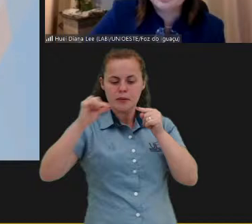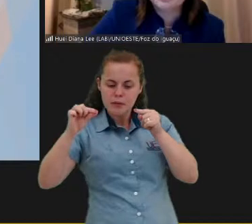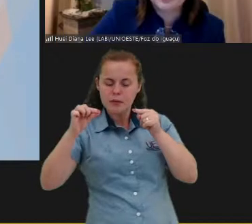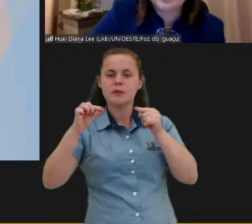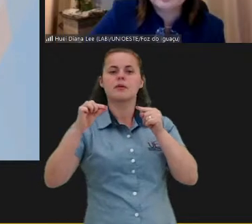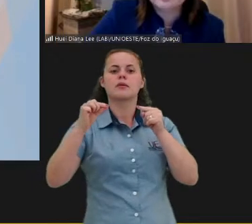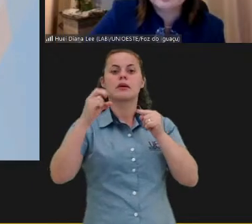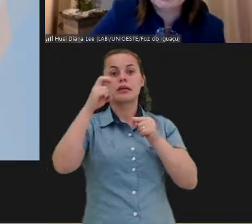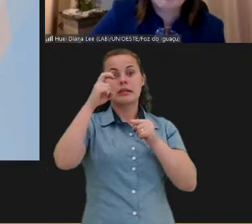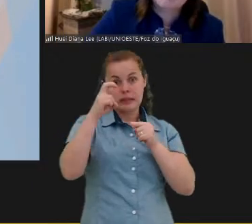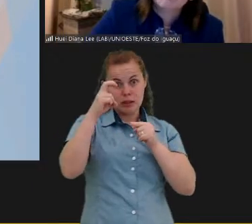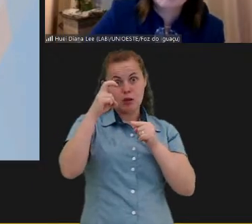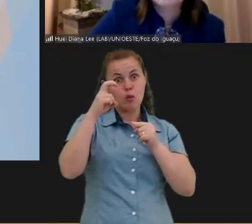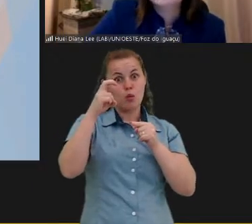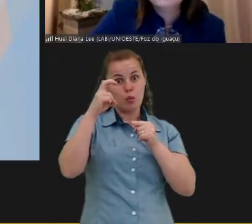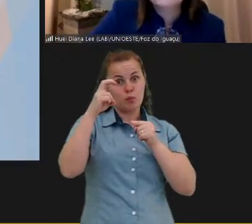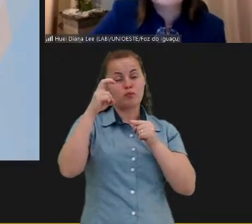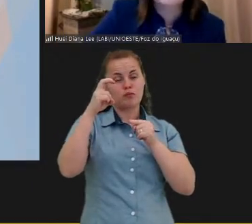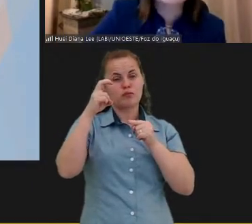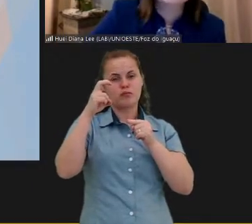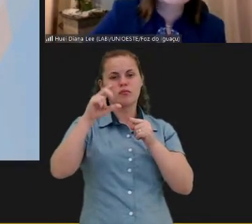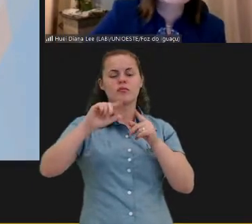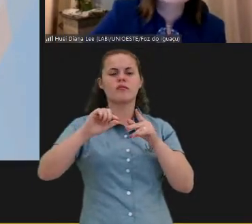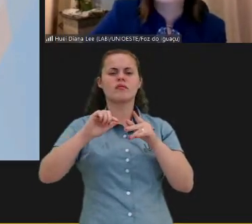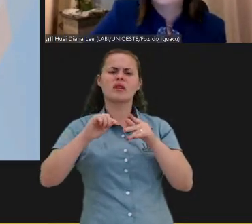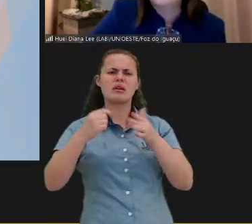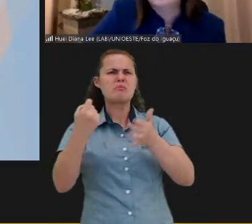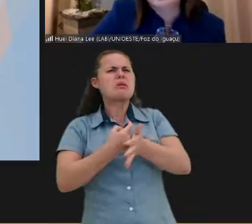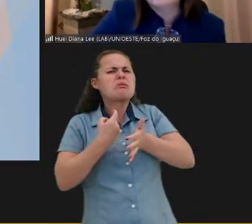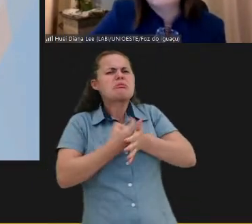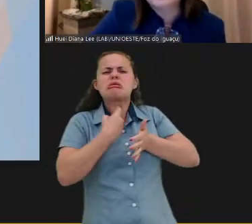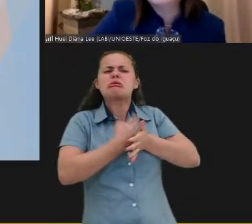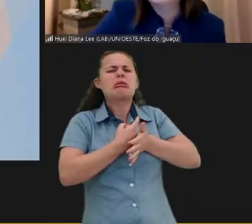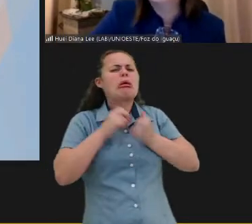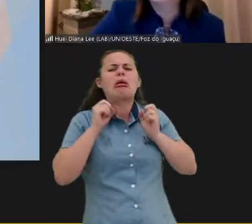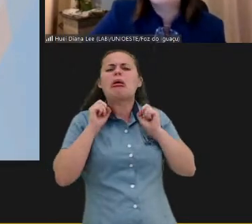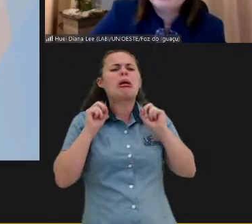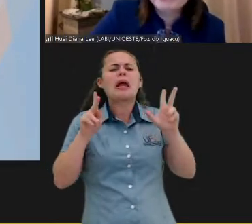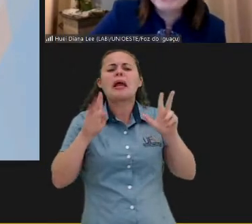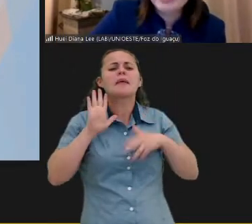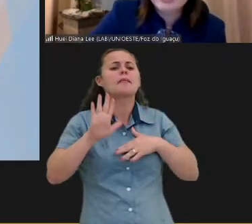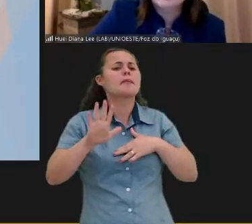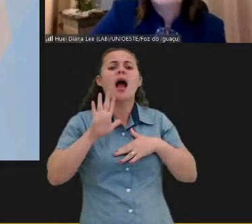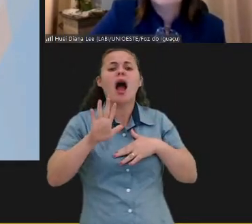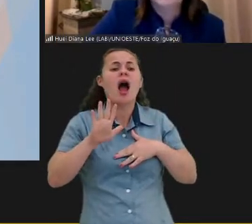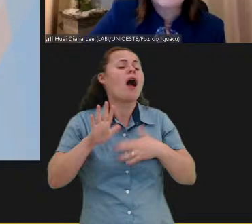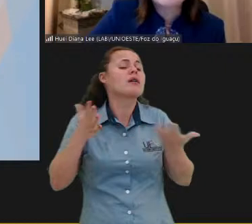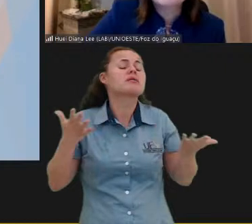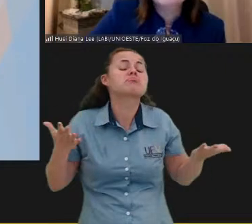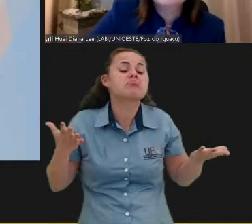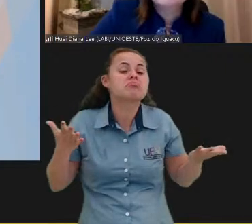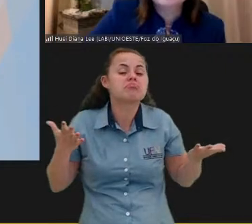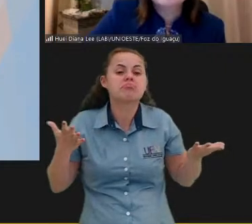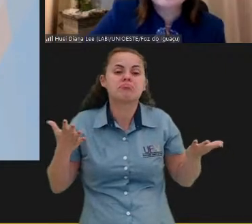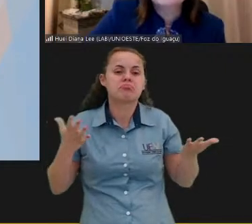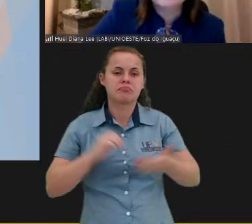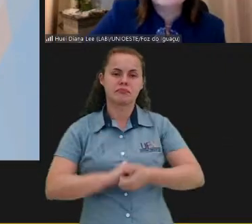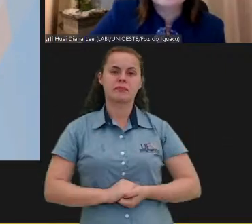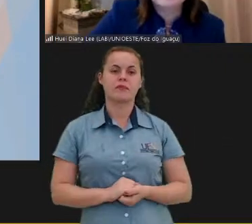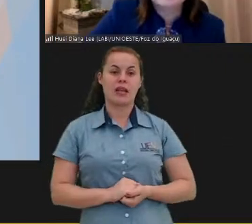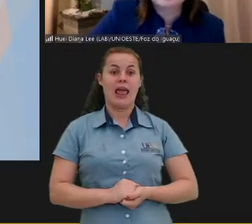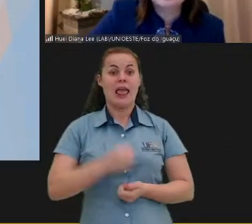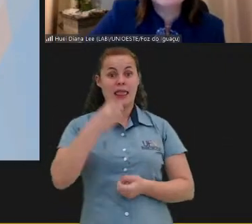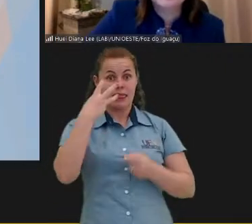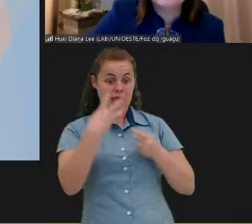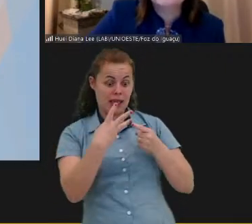de 5 faces. Muitos devem estar se perguntando, ok, mas e? Bom, essa mudança de